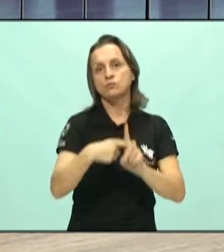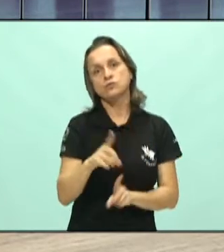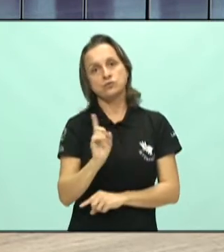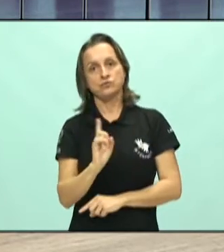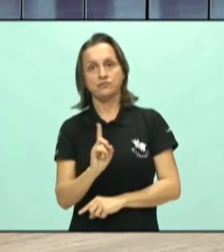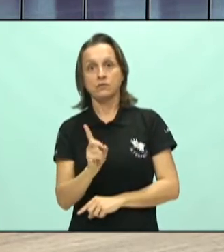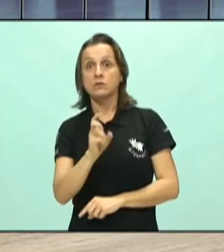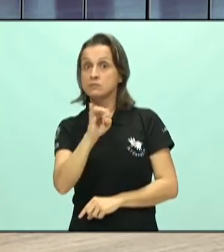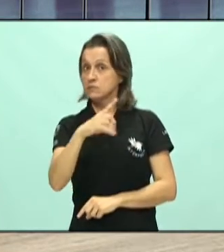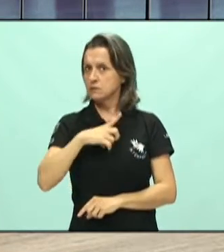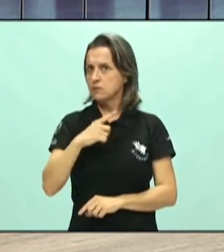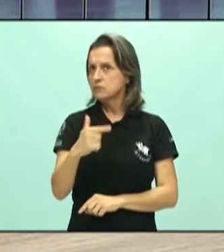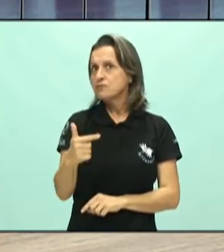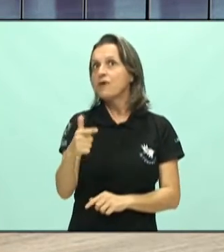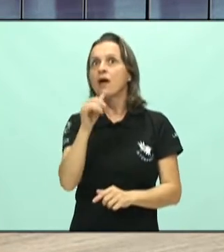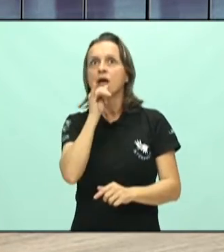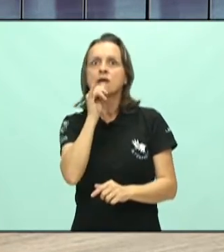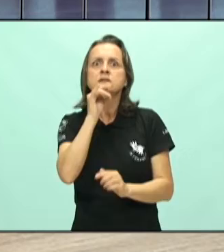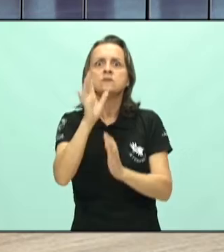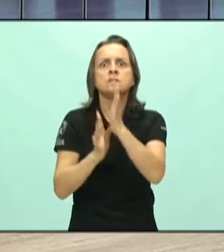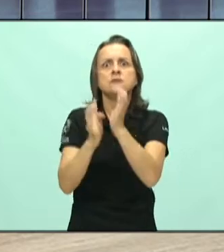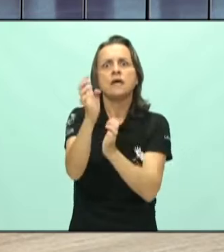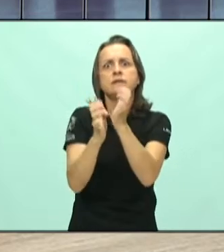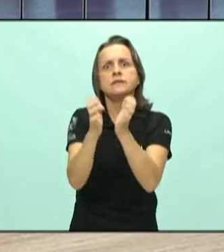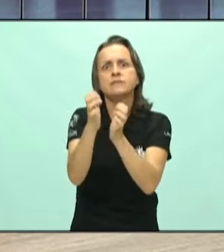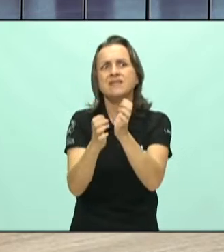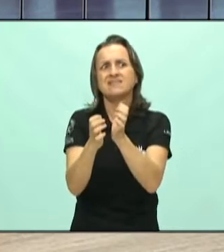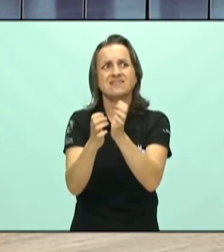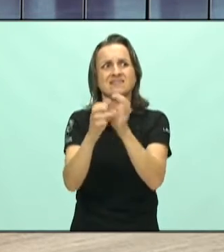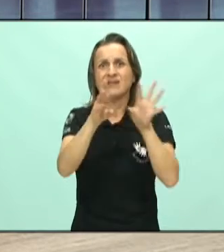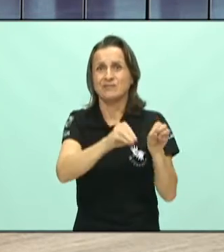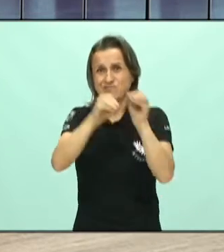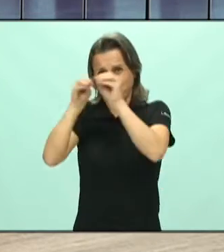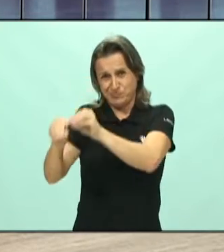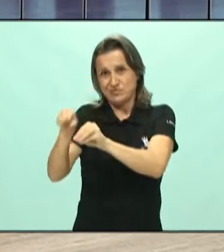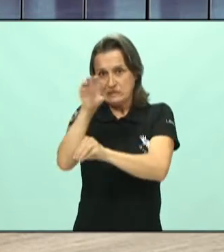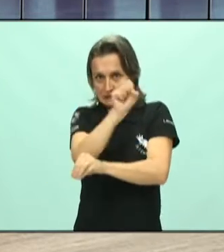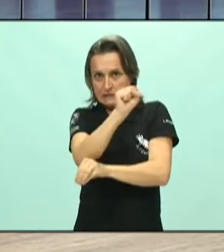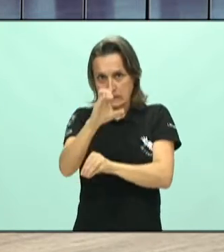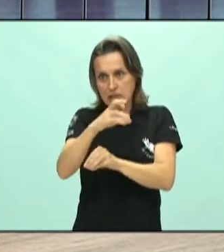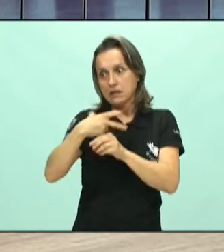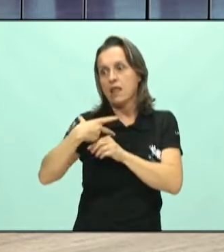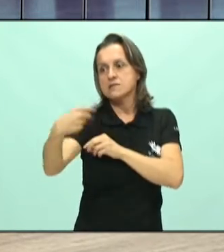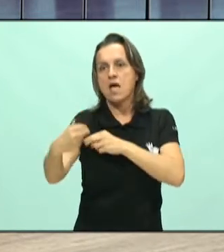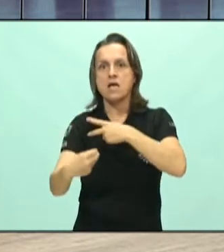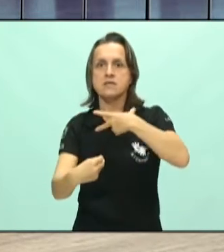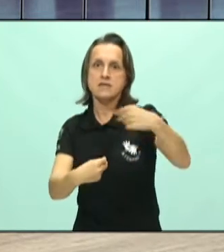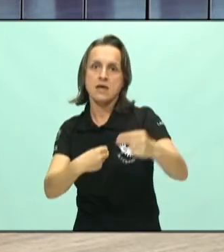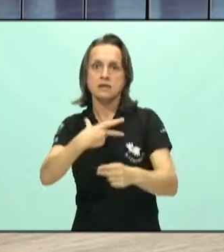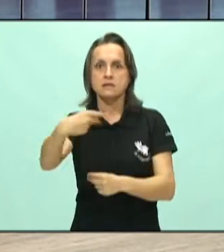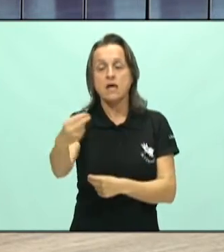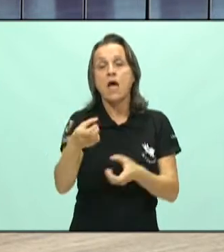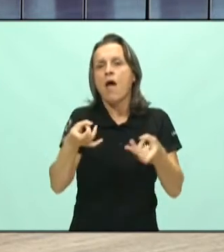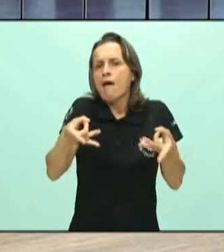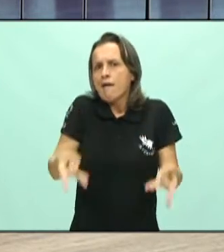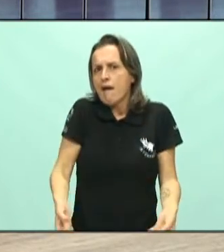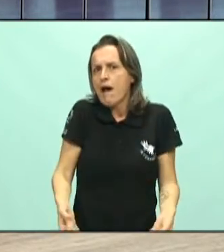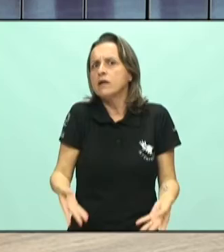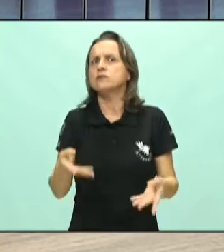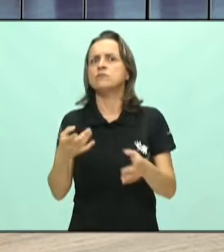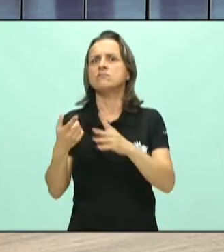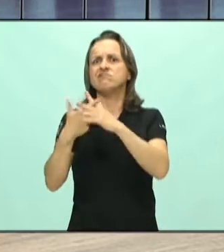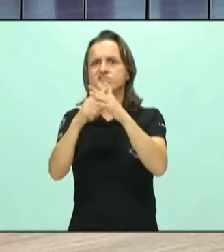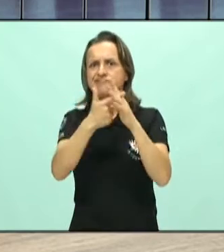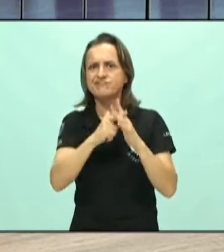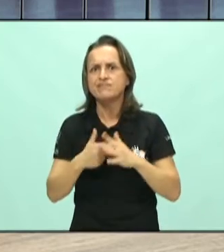a manutenção, se as empresas saírem de Santa Catarina, a manutenção desses equipamentos portuários, por exemplo,